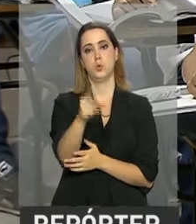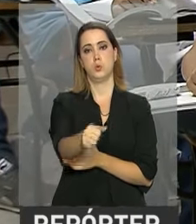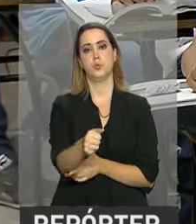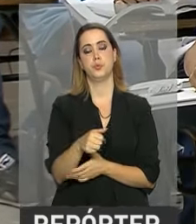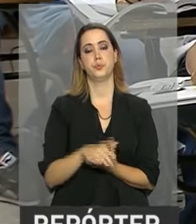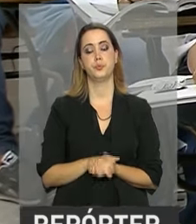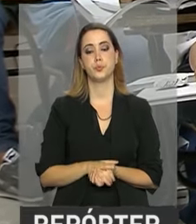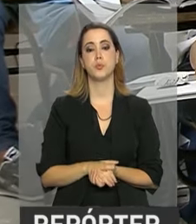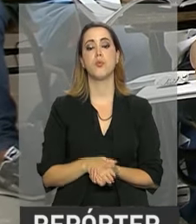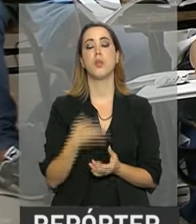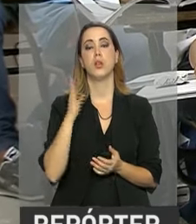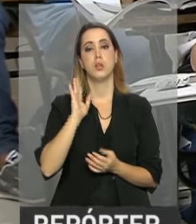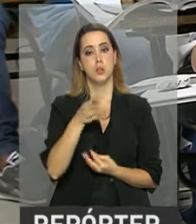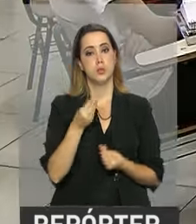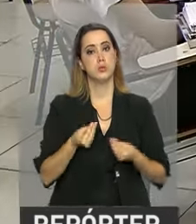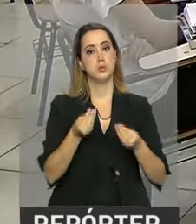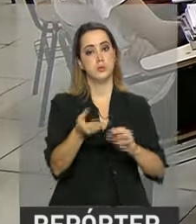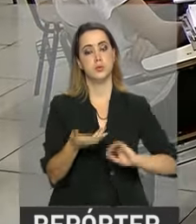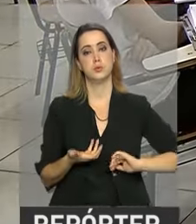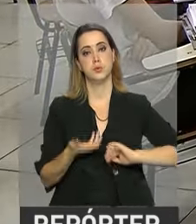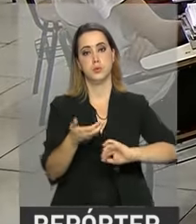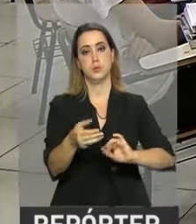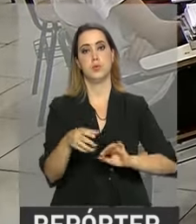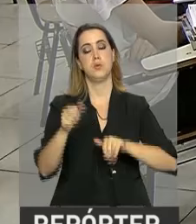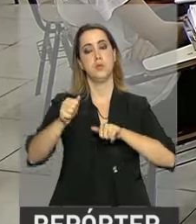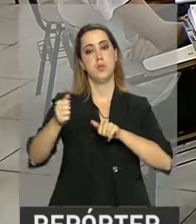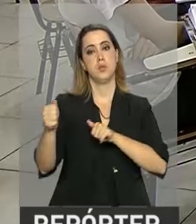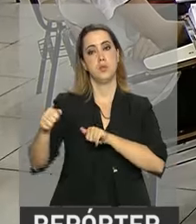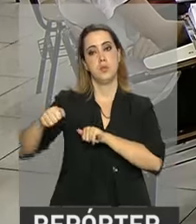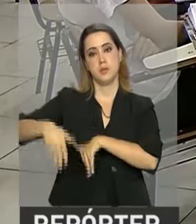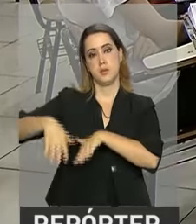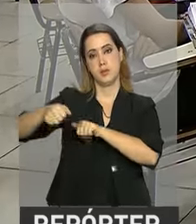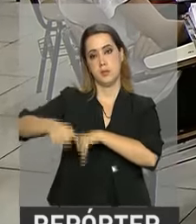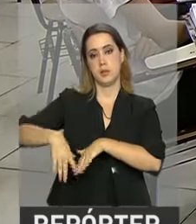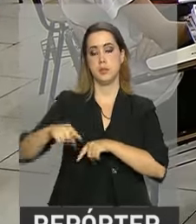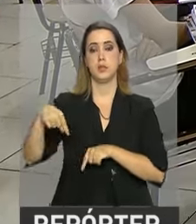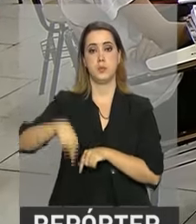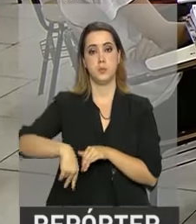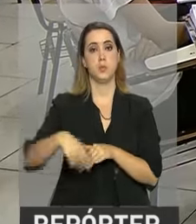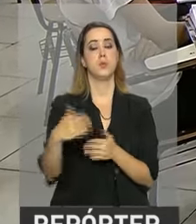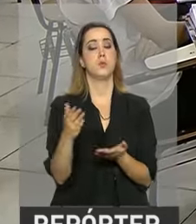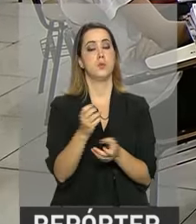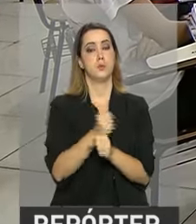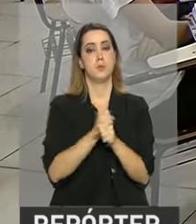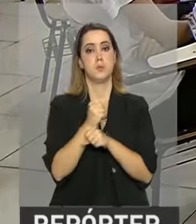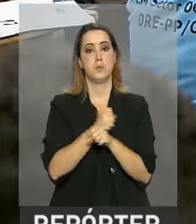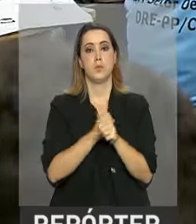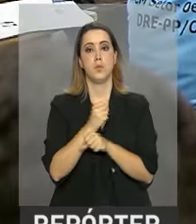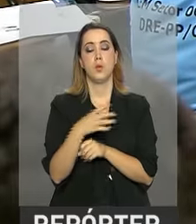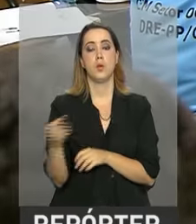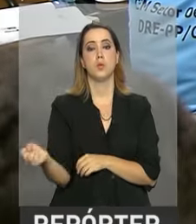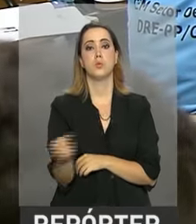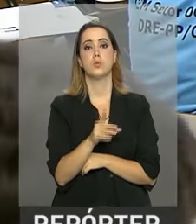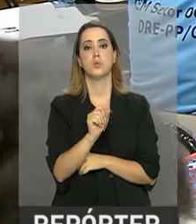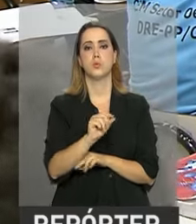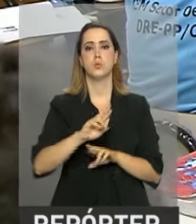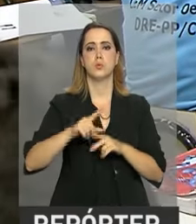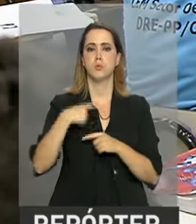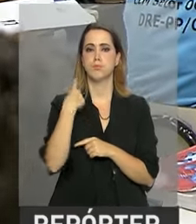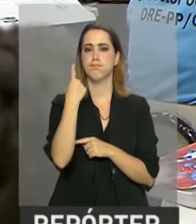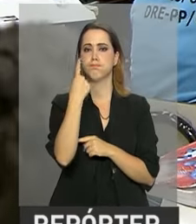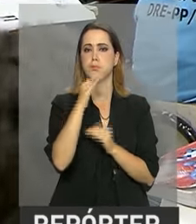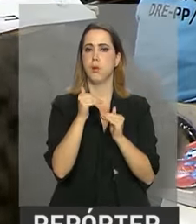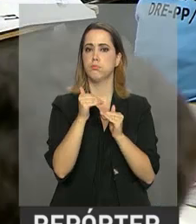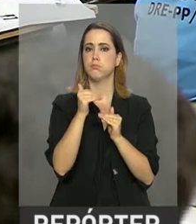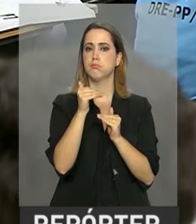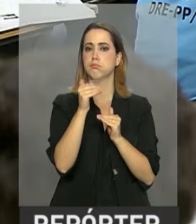ao Congresso em setembro deste ano. Pela proposta, o novo ensino médio terá aumento gradual da carga horária e uma política para